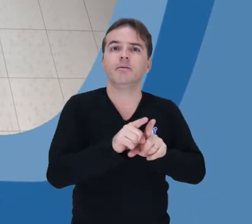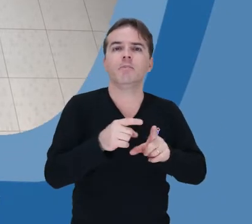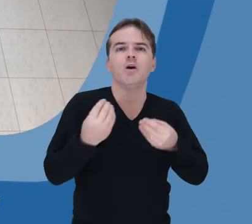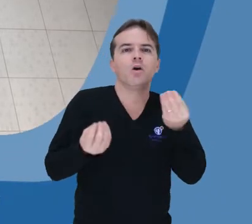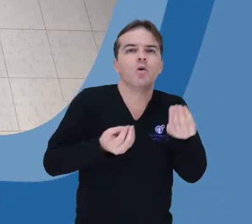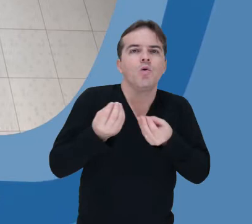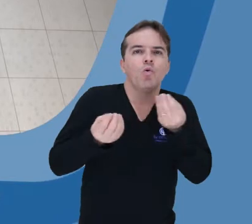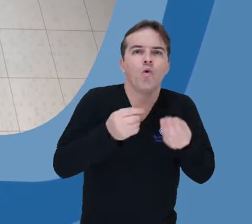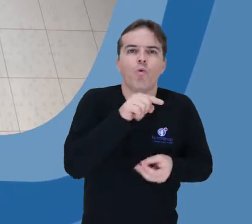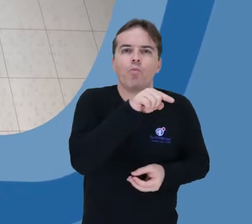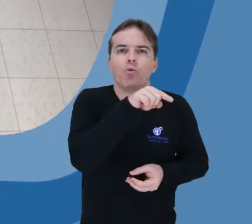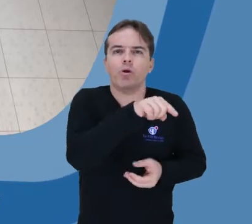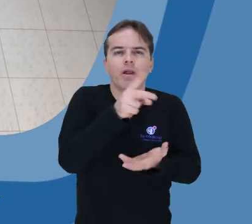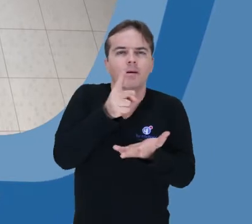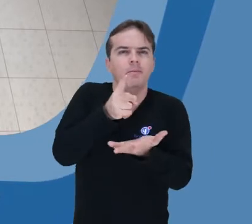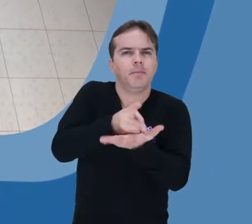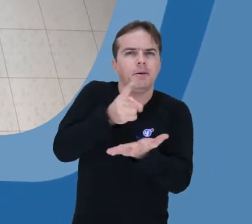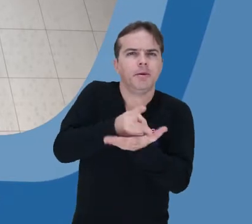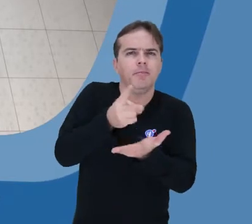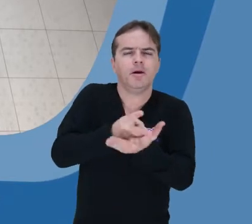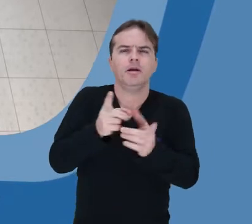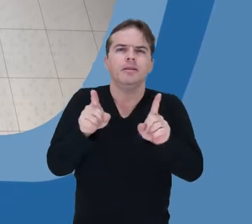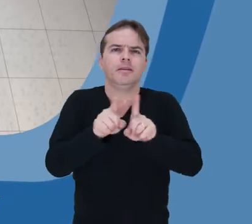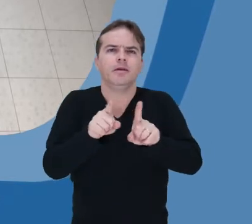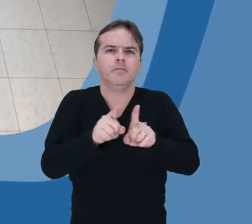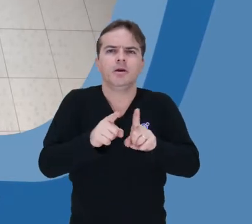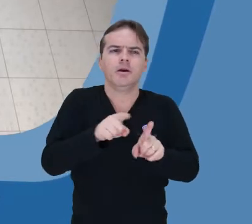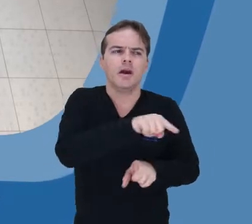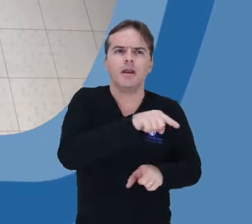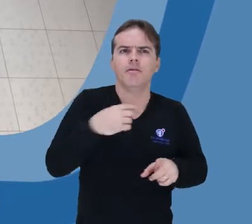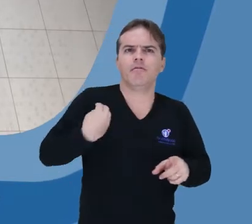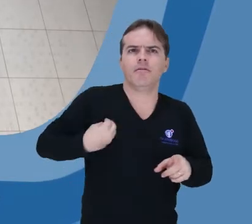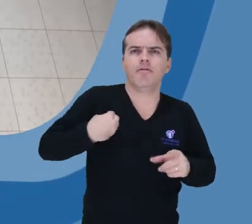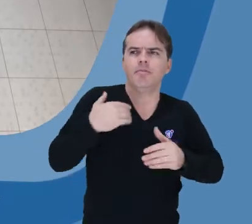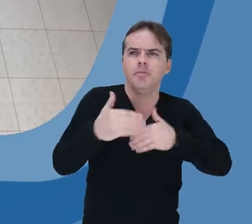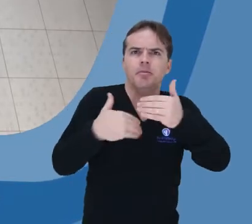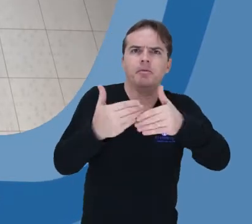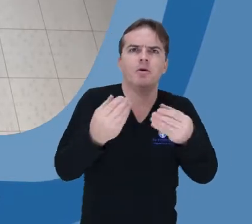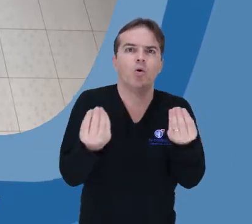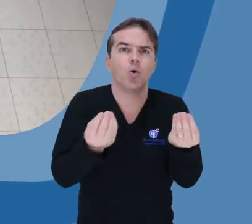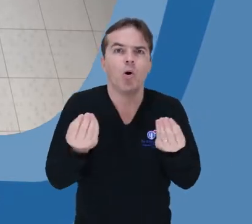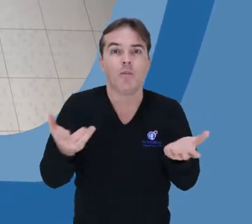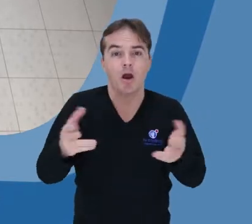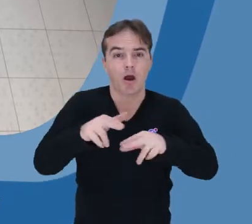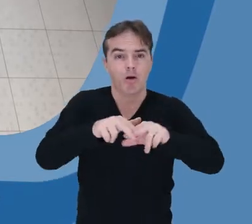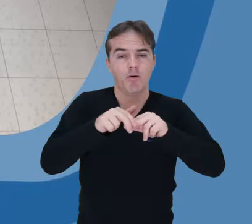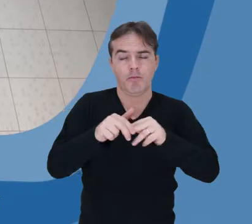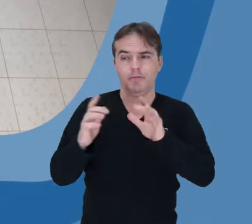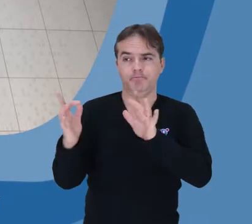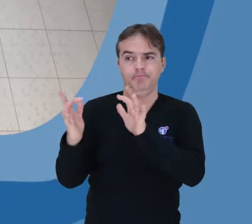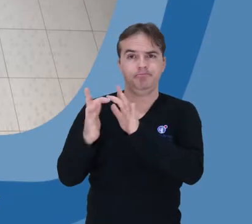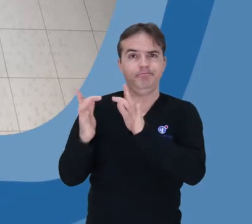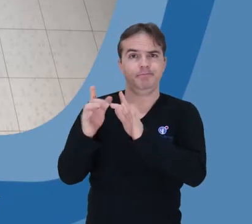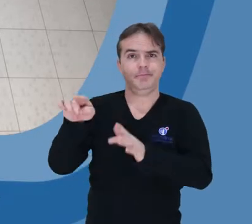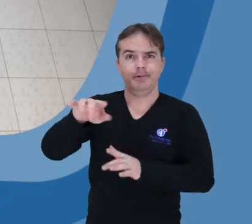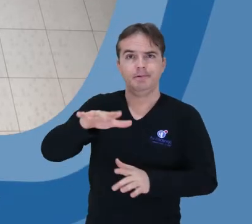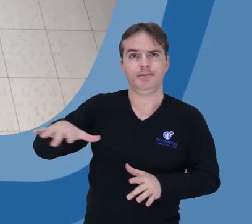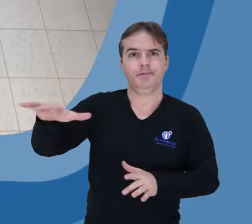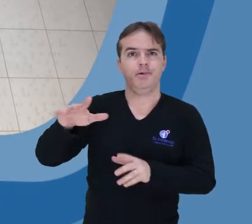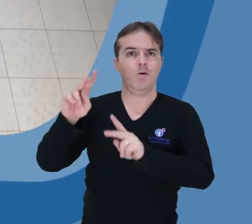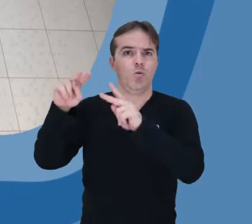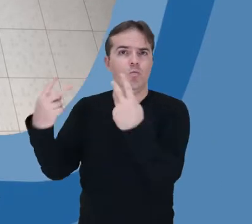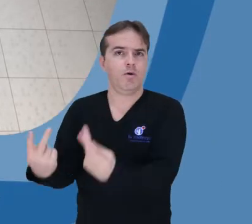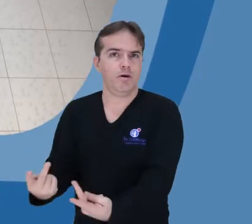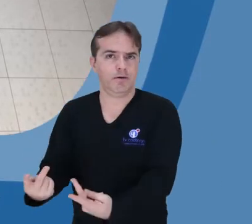ao longo do tempo na natureza e agora mais especificamente em contato com os seres humanos. Dizer para vocês